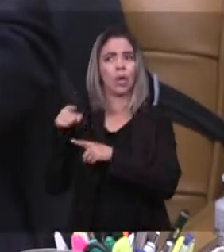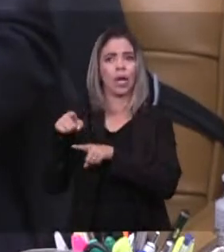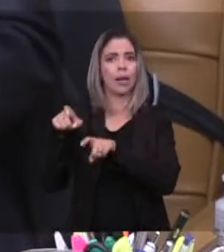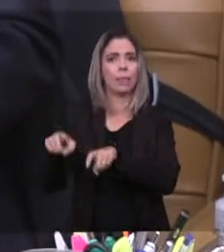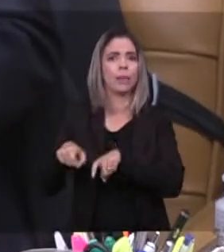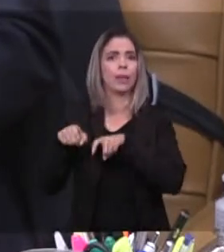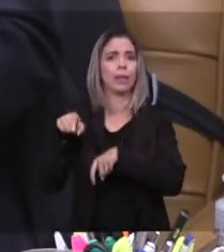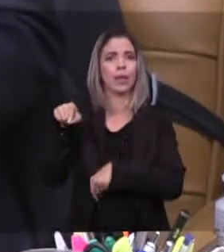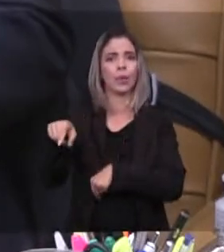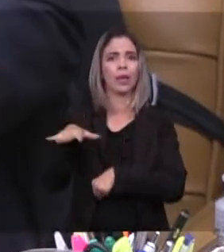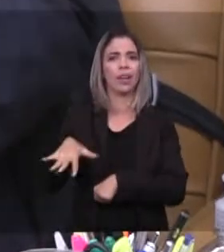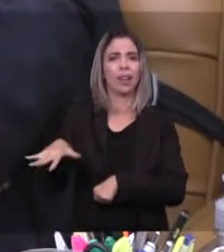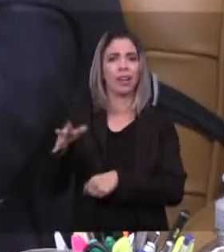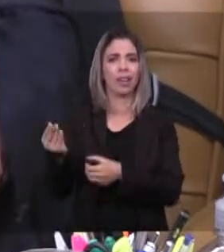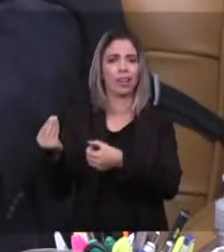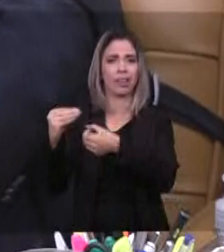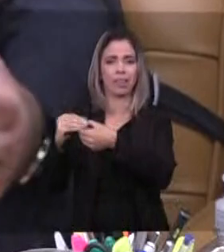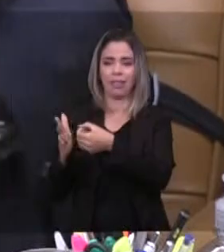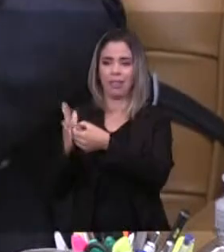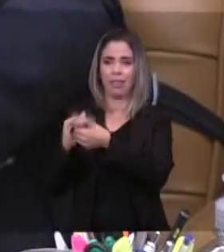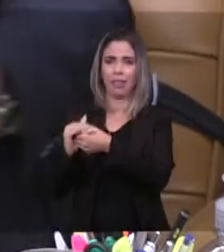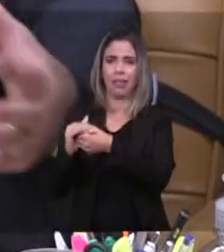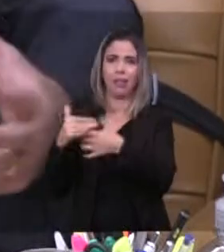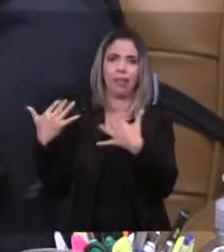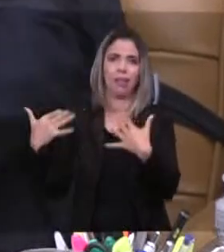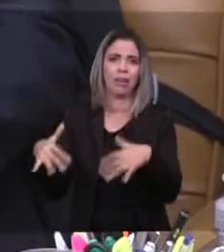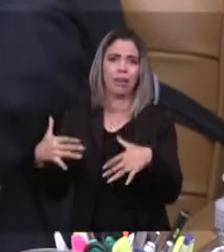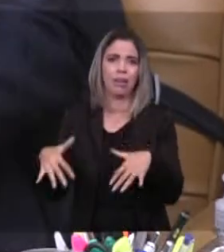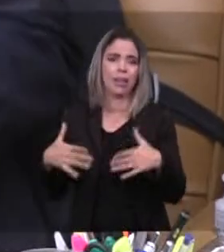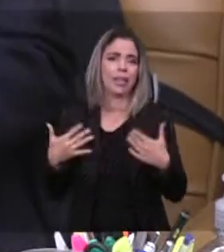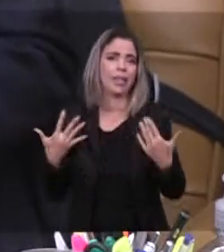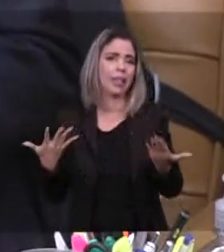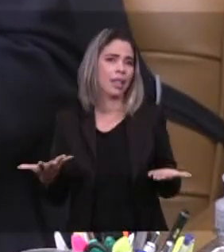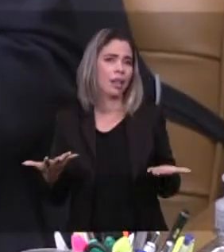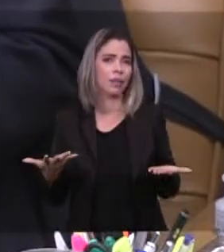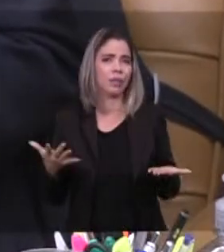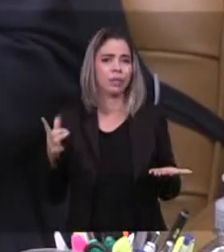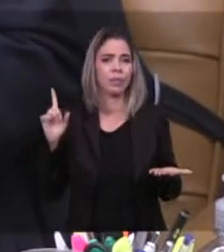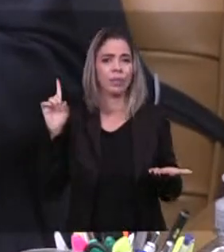agricultura. Então, fica uma situação